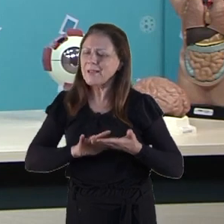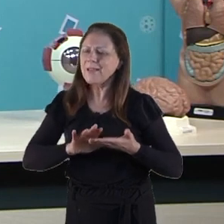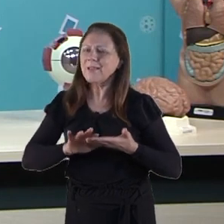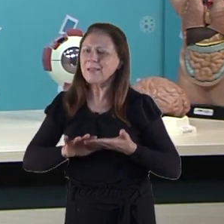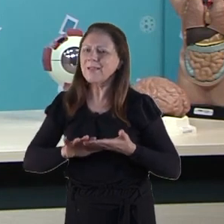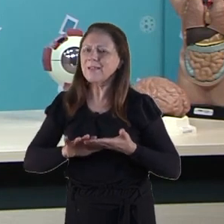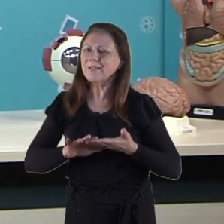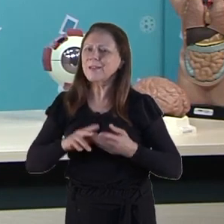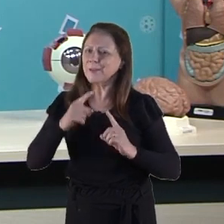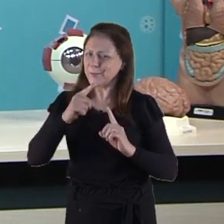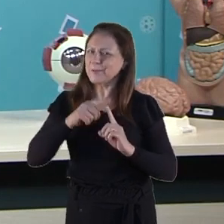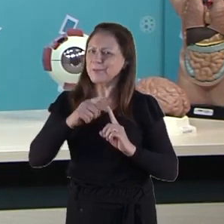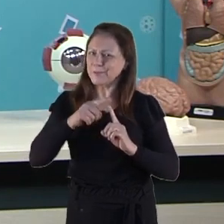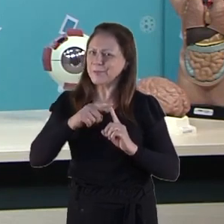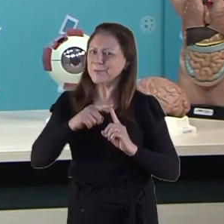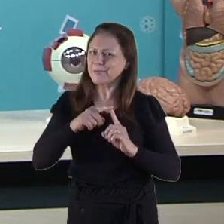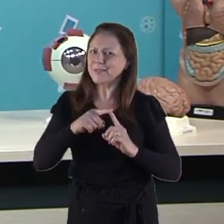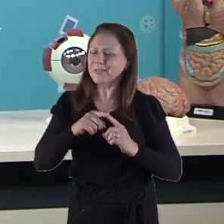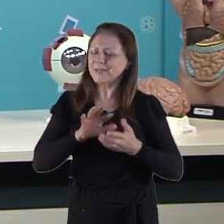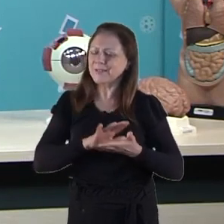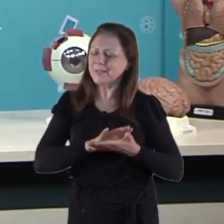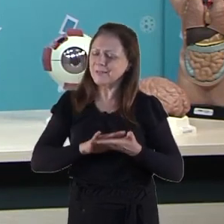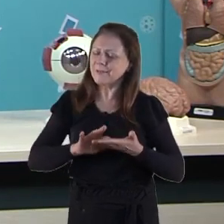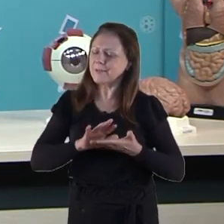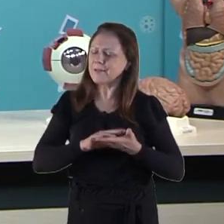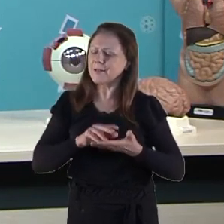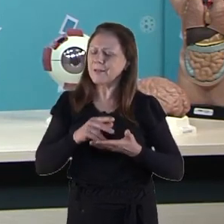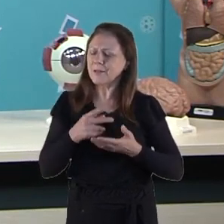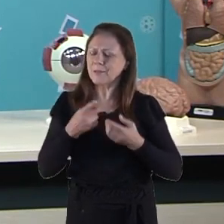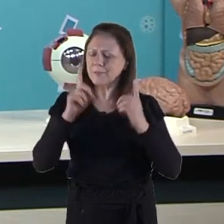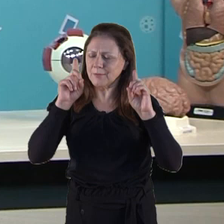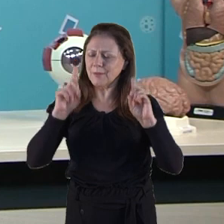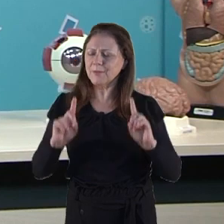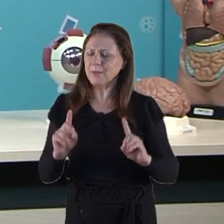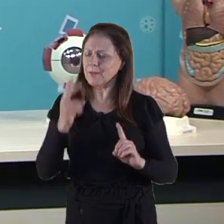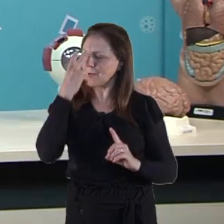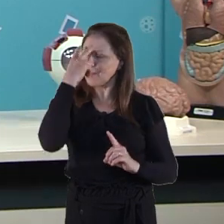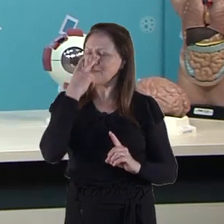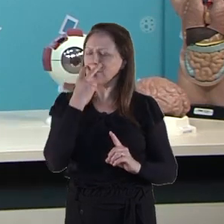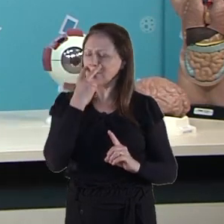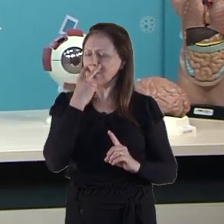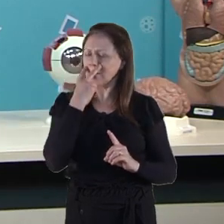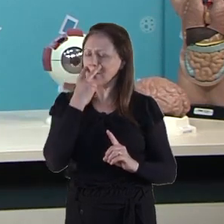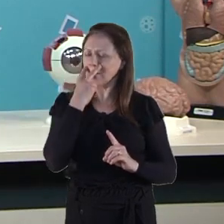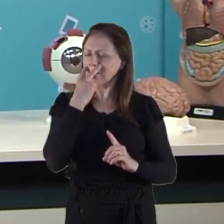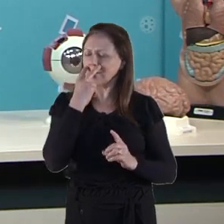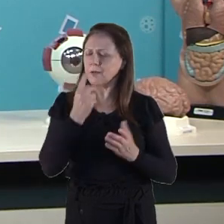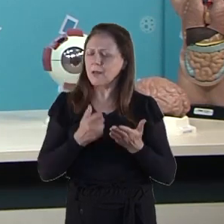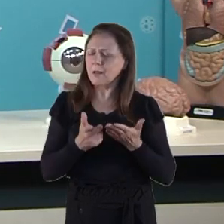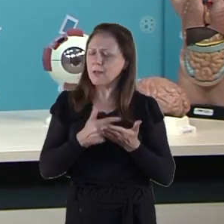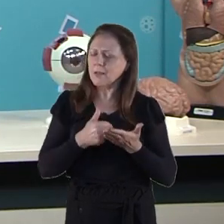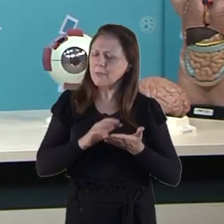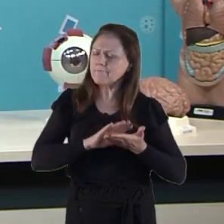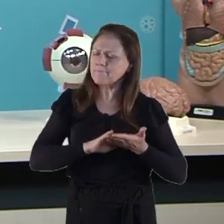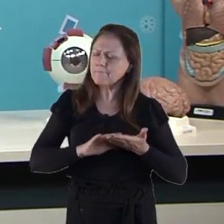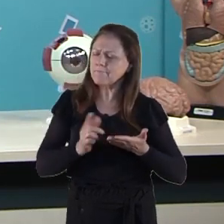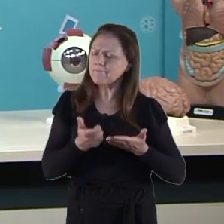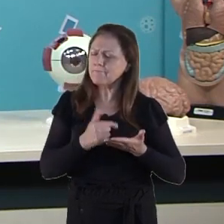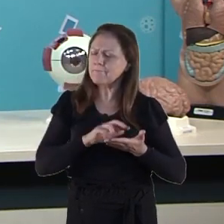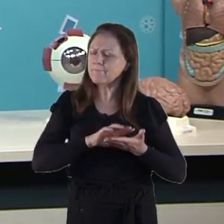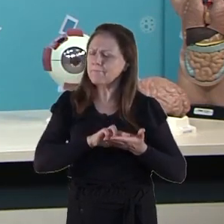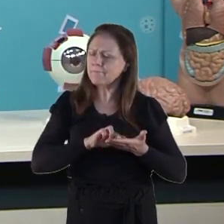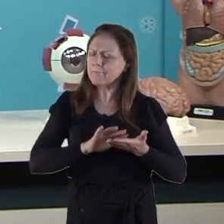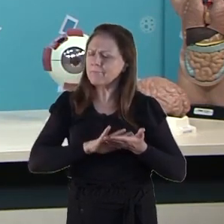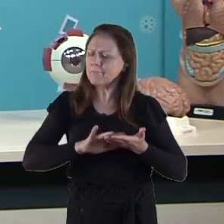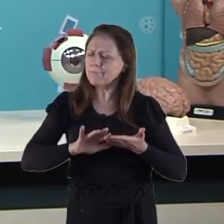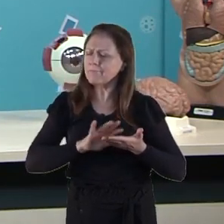braille, que é o tipo de leitura que os cegos fazem, né? Que os deficientes visuais fazem, que é quando as páginas de um livro estão em alto relevo